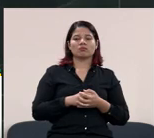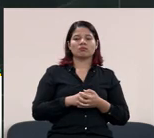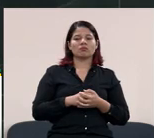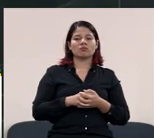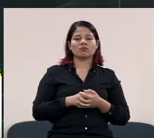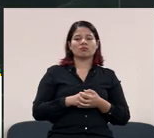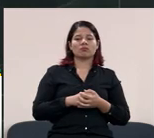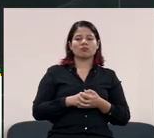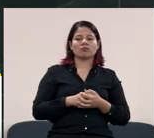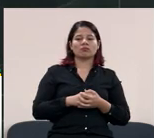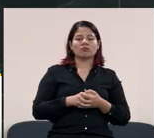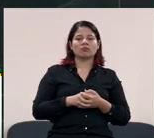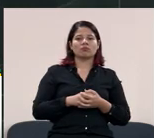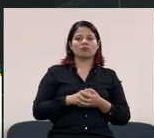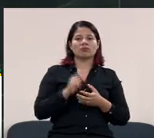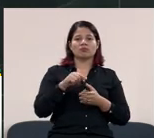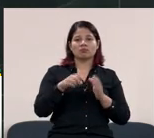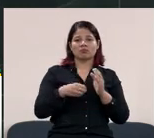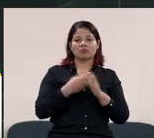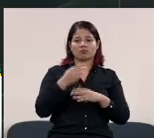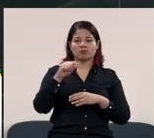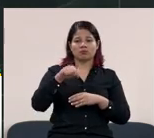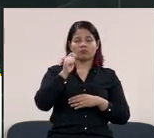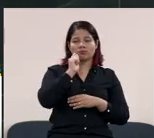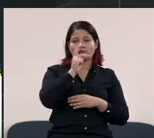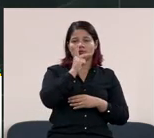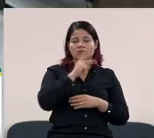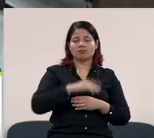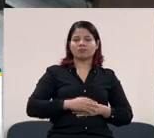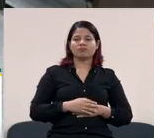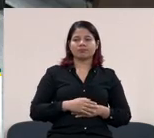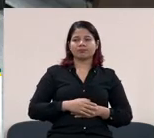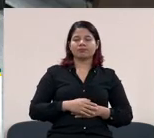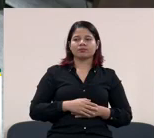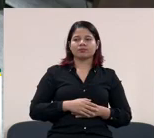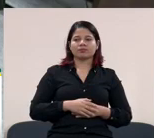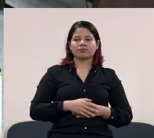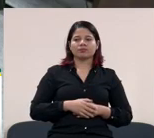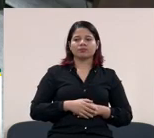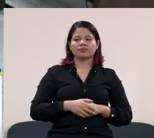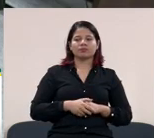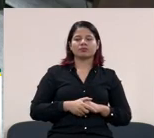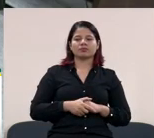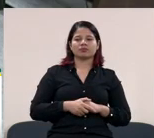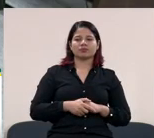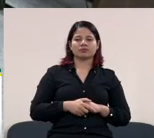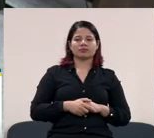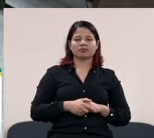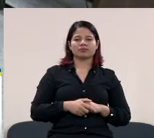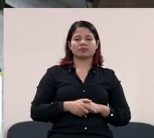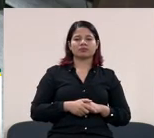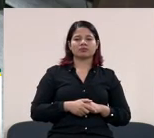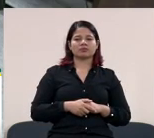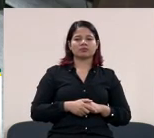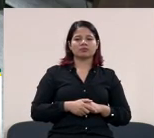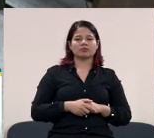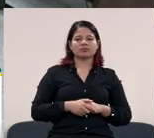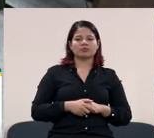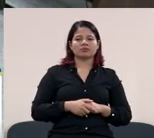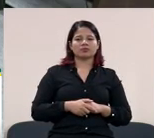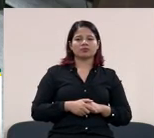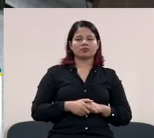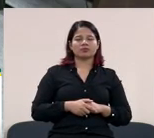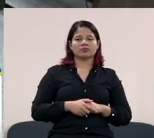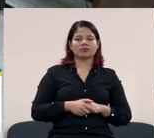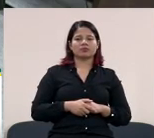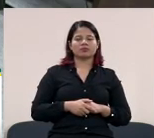taludes e similares no estado do Amapá. Feita a leitura do projeto, senhor presidente. Está em discussão.